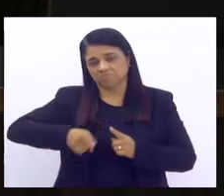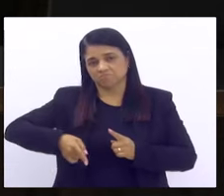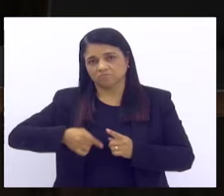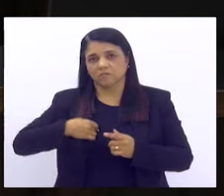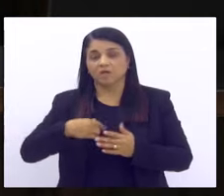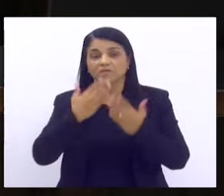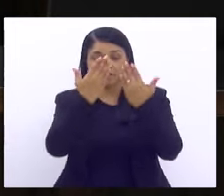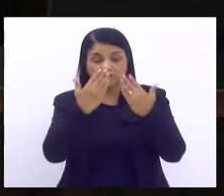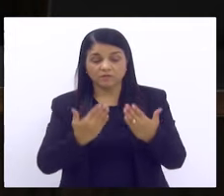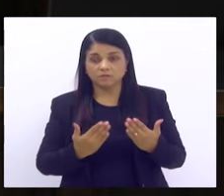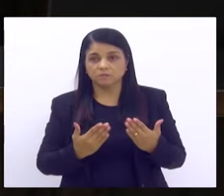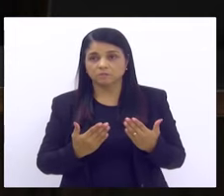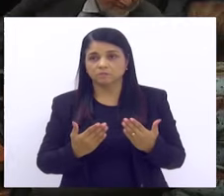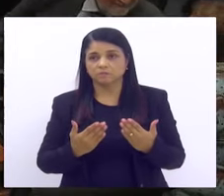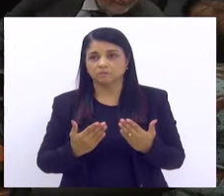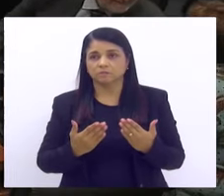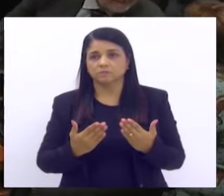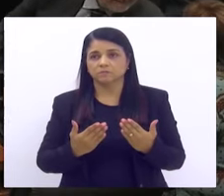Verificação.